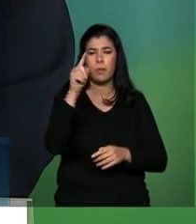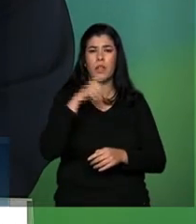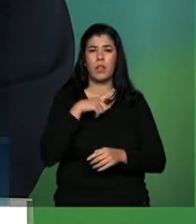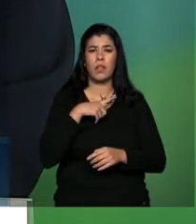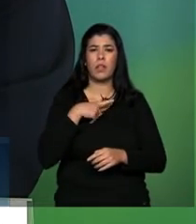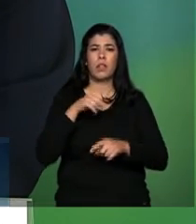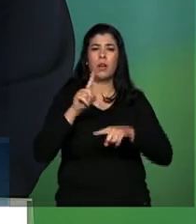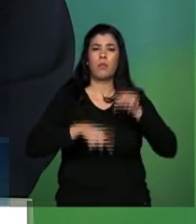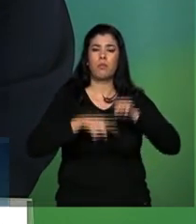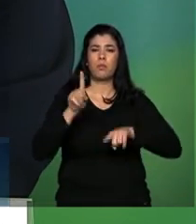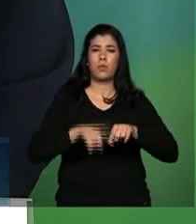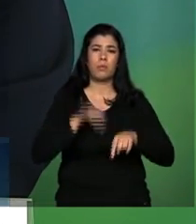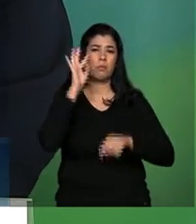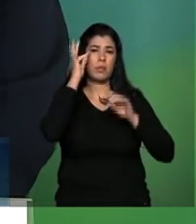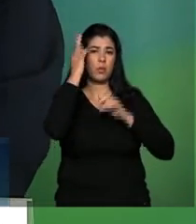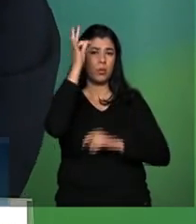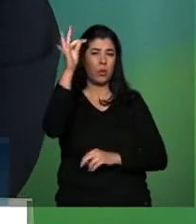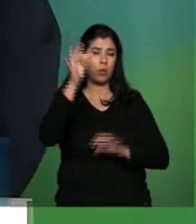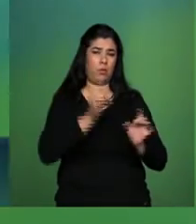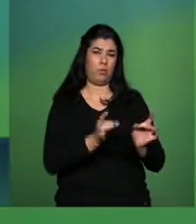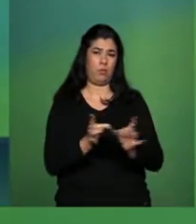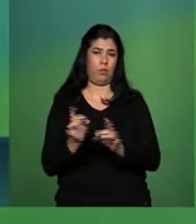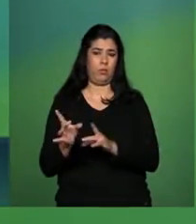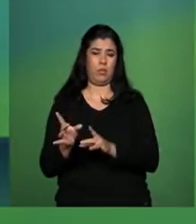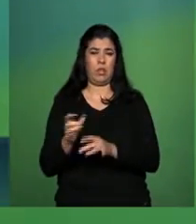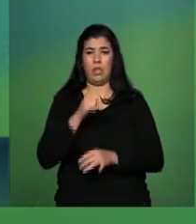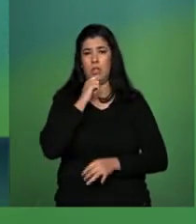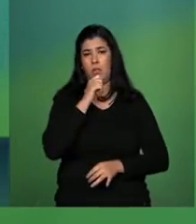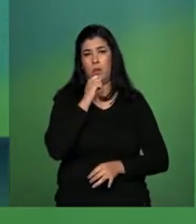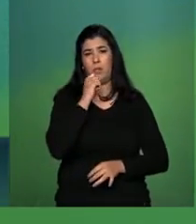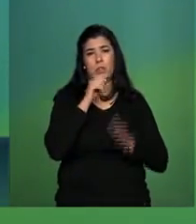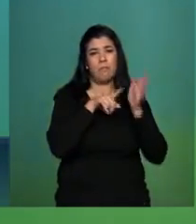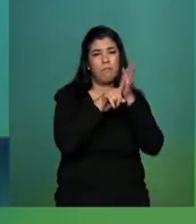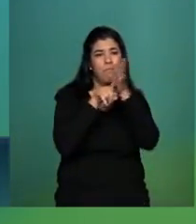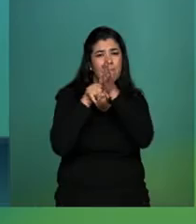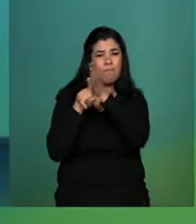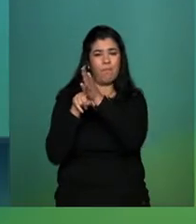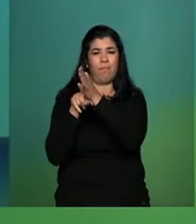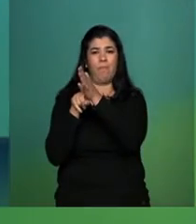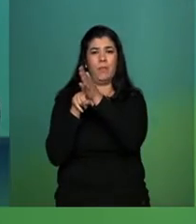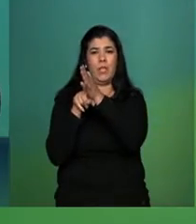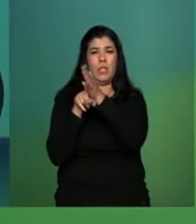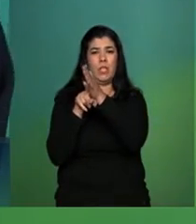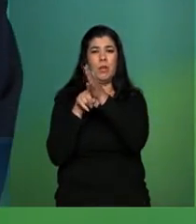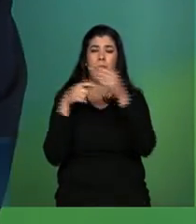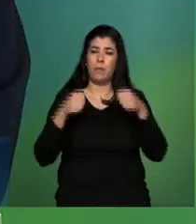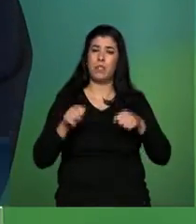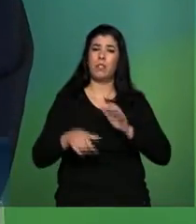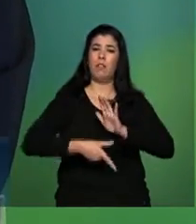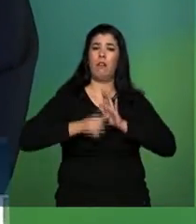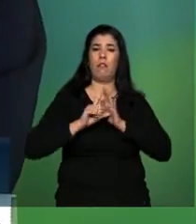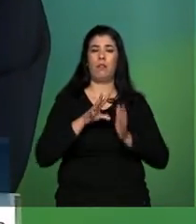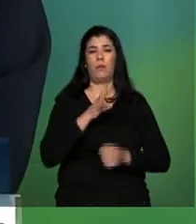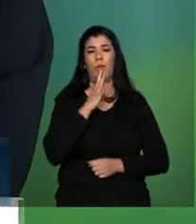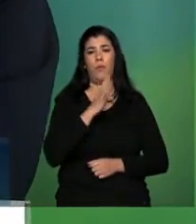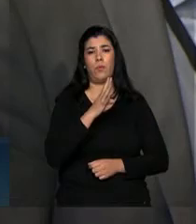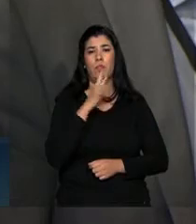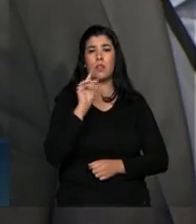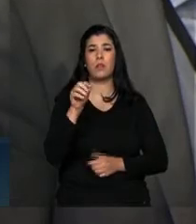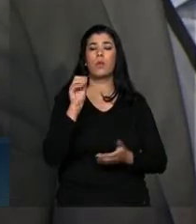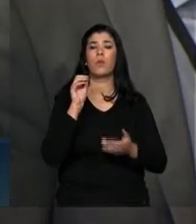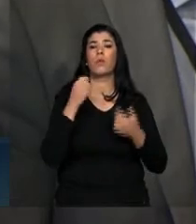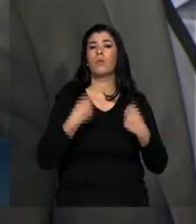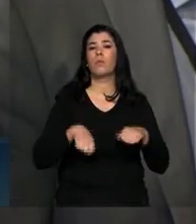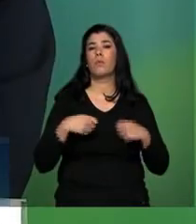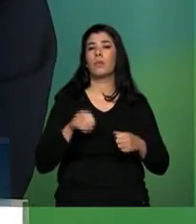inteligência comercial. Não adianta você trabalhar alguns mercados sem conhecê-los, sem saber o que eles demandam,